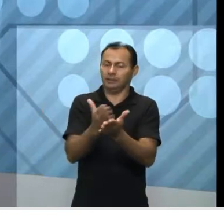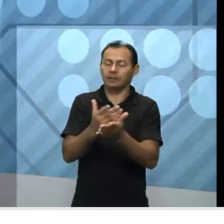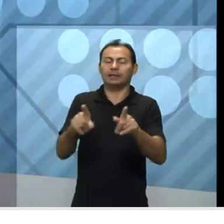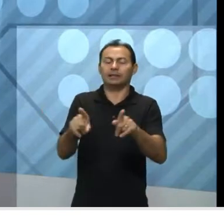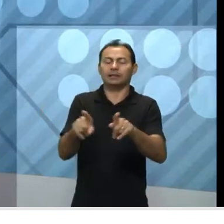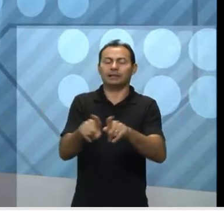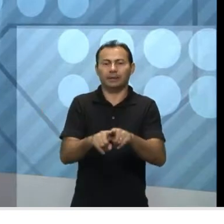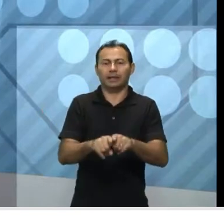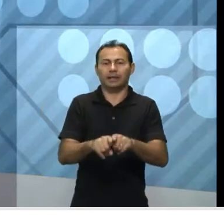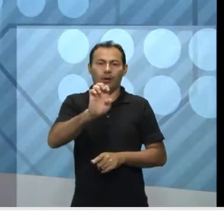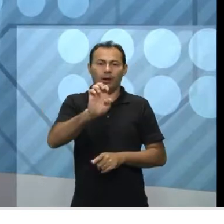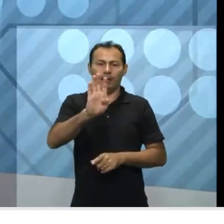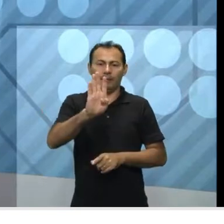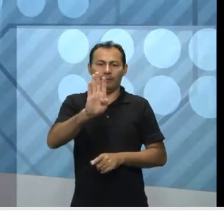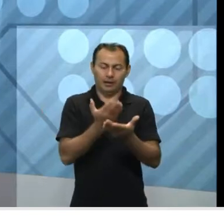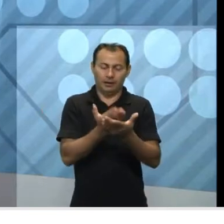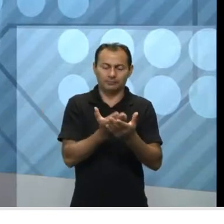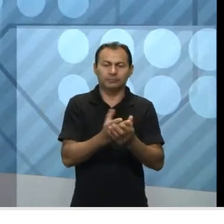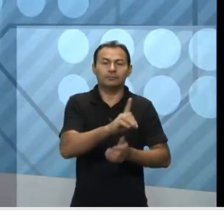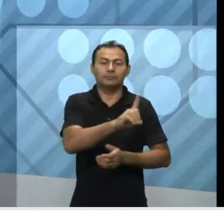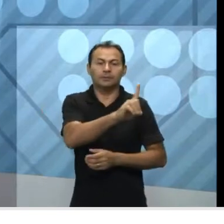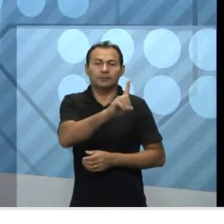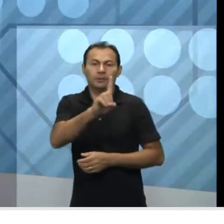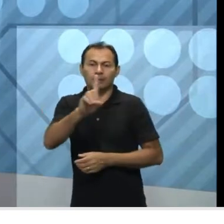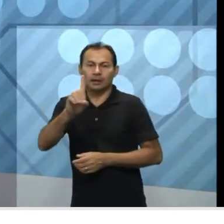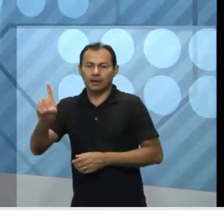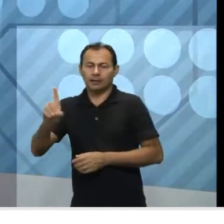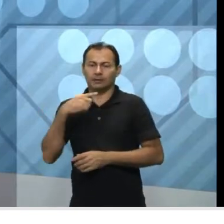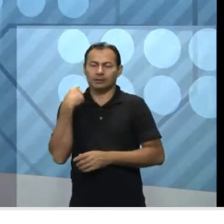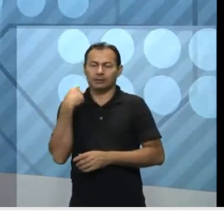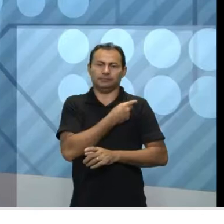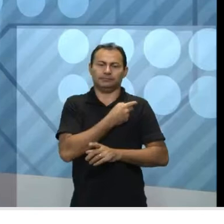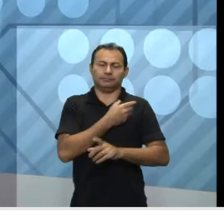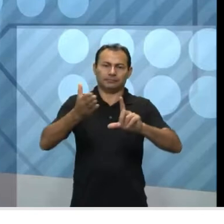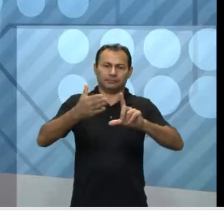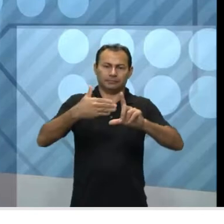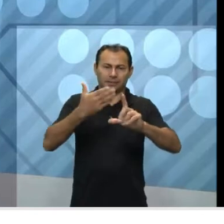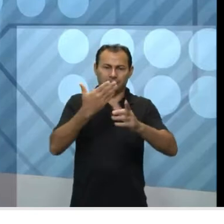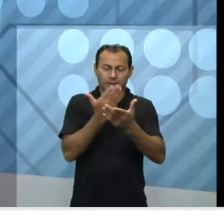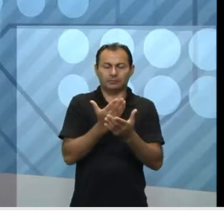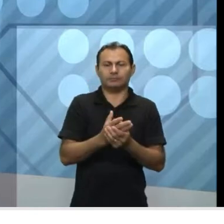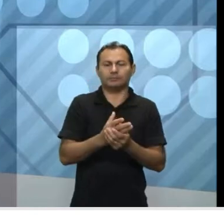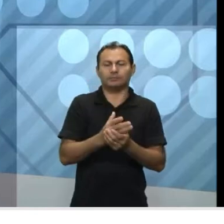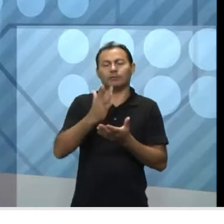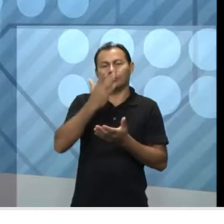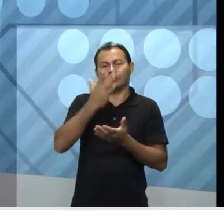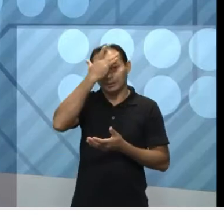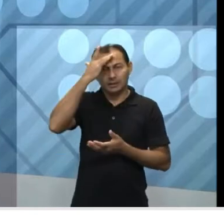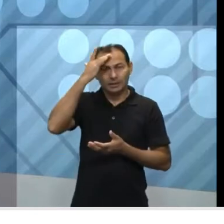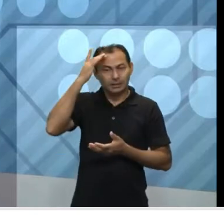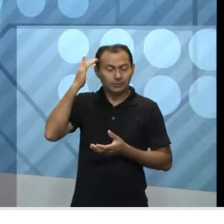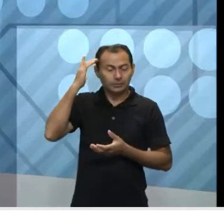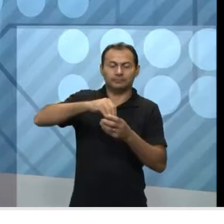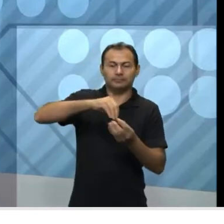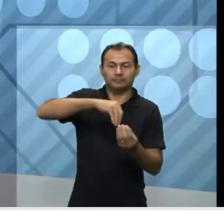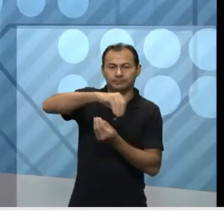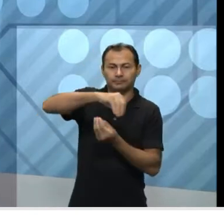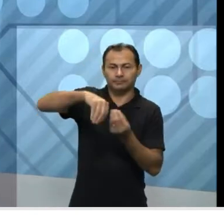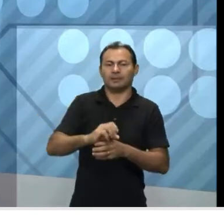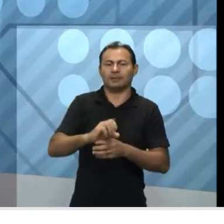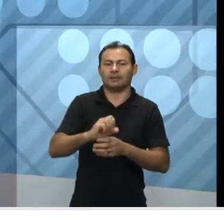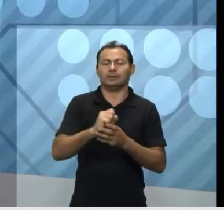porque durante os nossos encontros, nós teremos alguns personagens que estaremos, né, que faz o contexto da